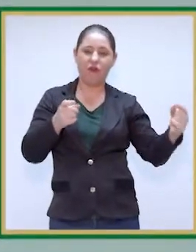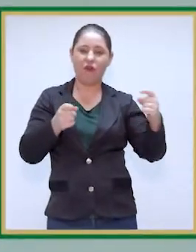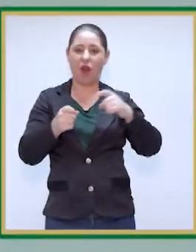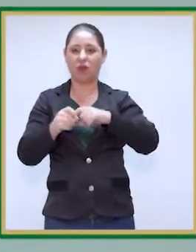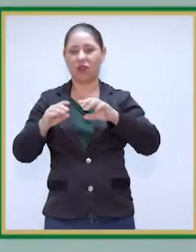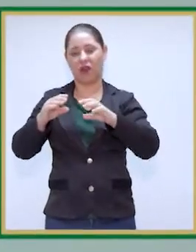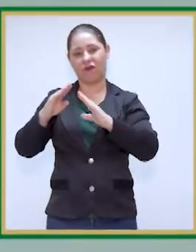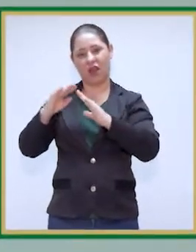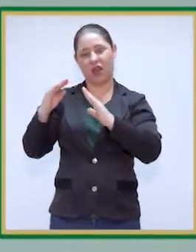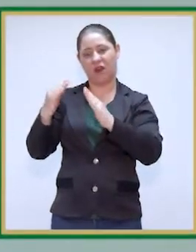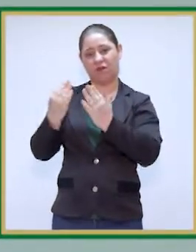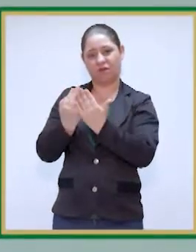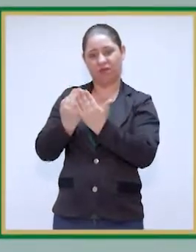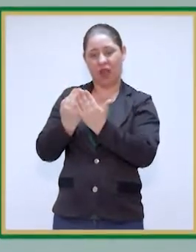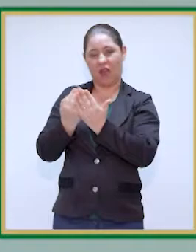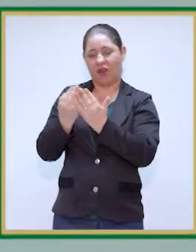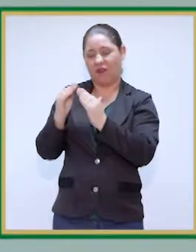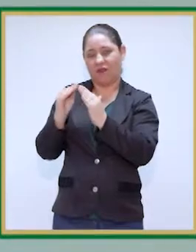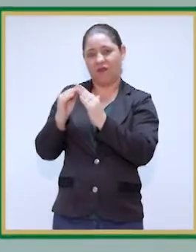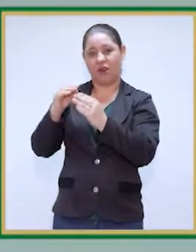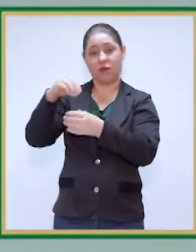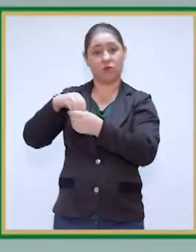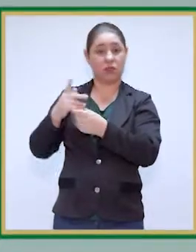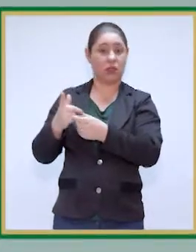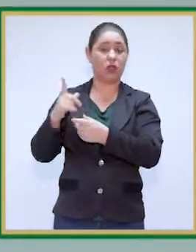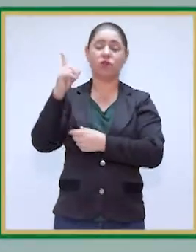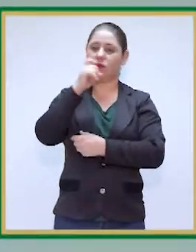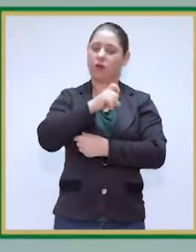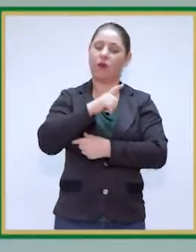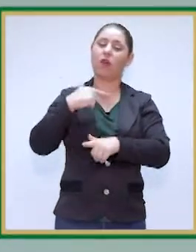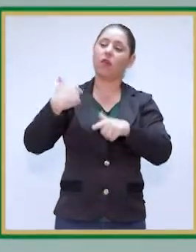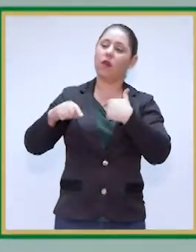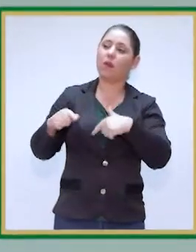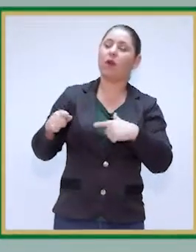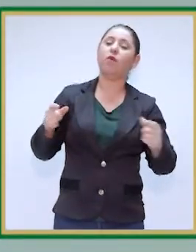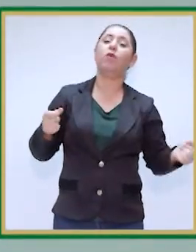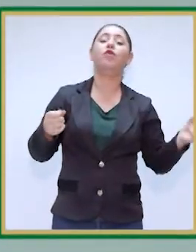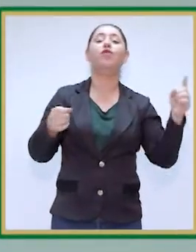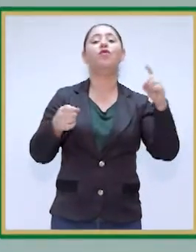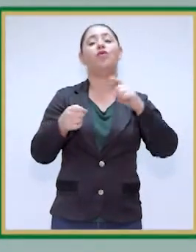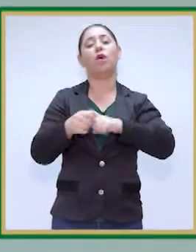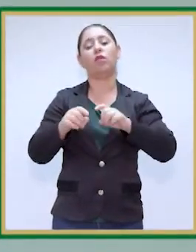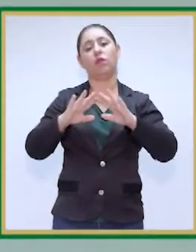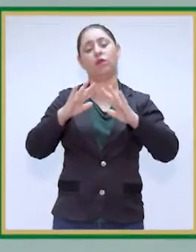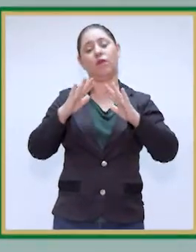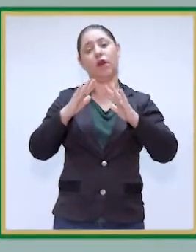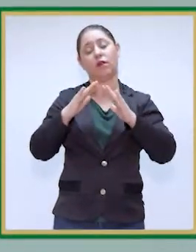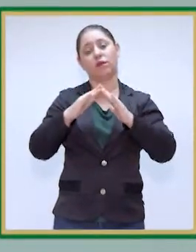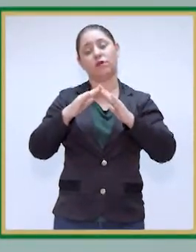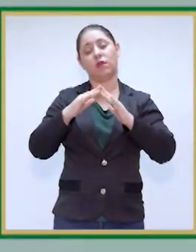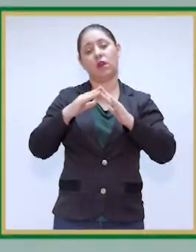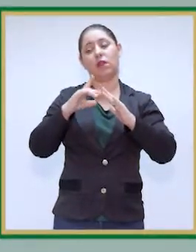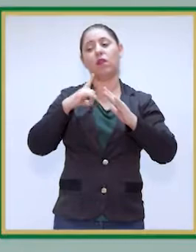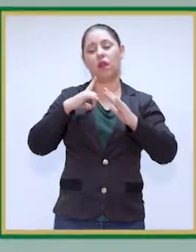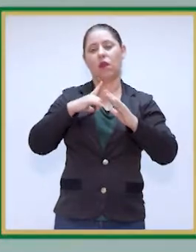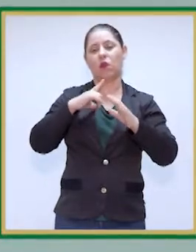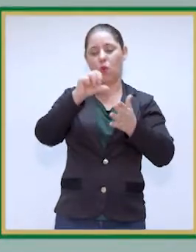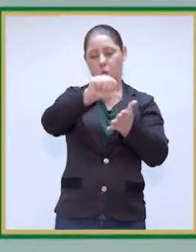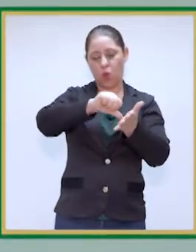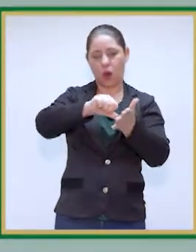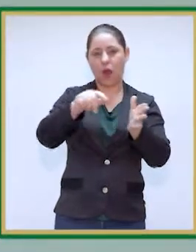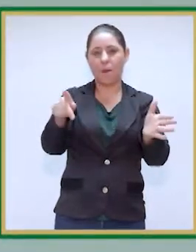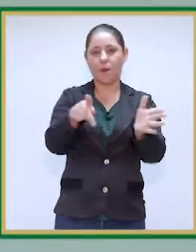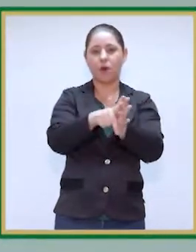faz o trabalho para que essa pessoa retorne para a família, mas nos casos que isso é impossível, a gente tem esse local